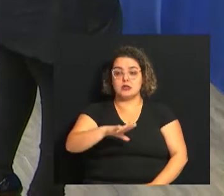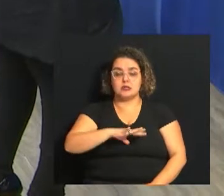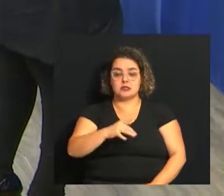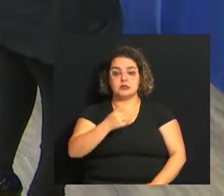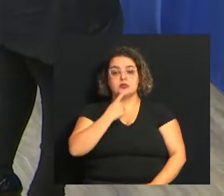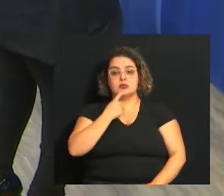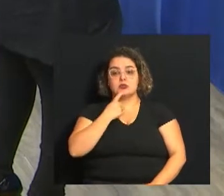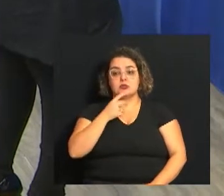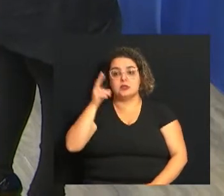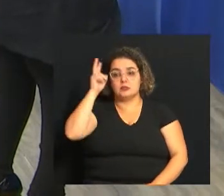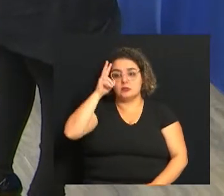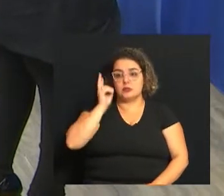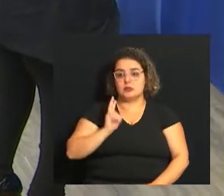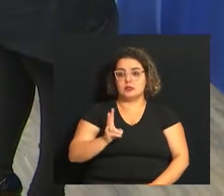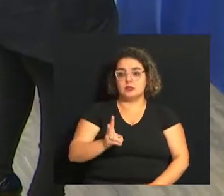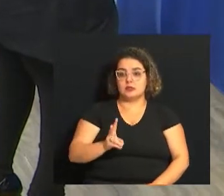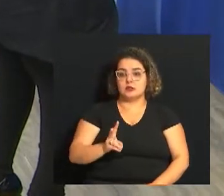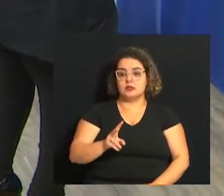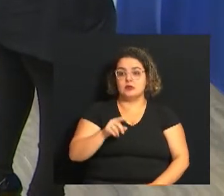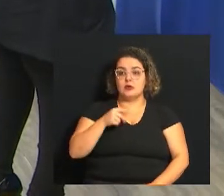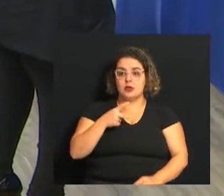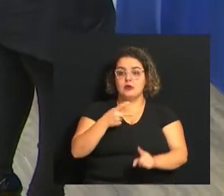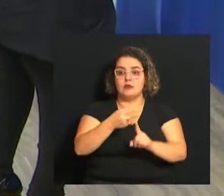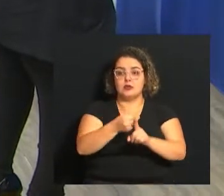Lembrando sempre,